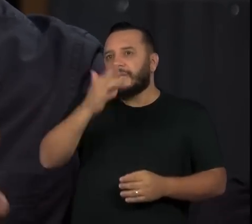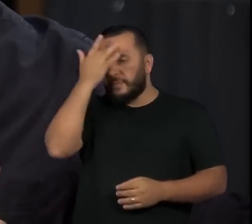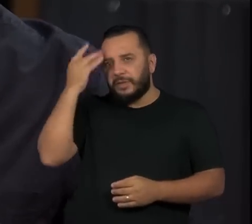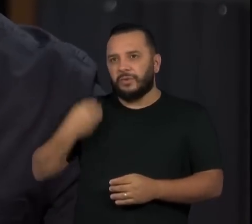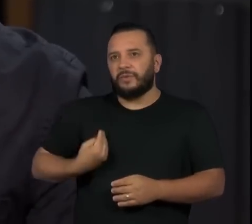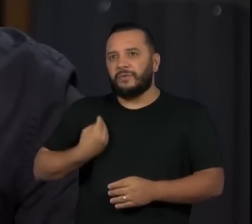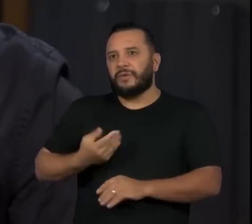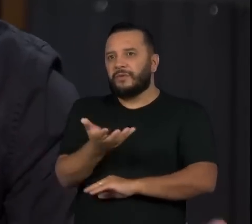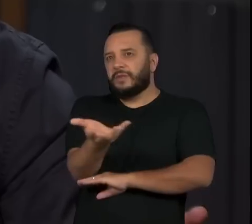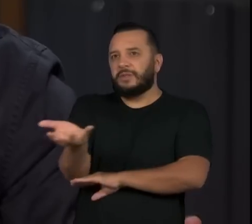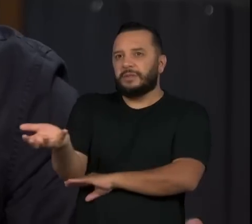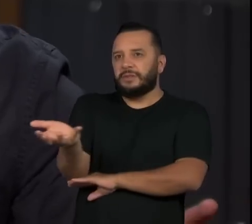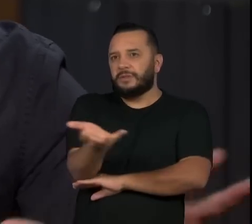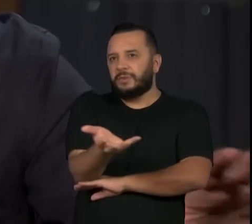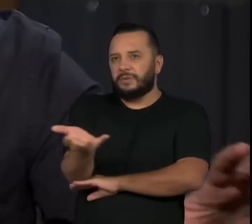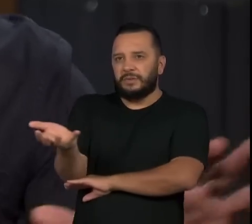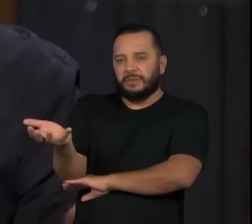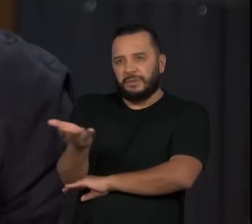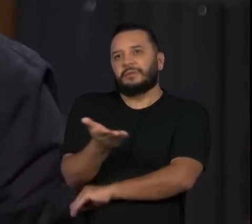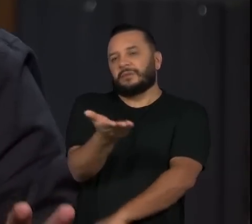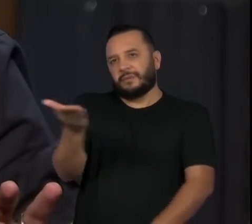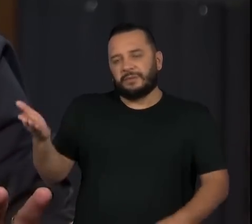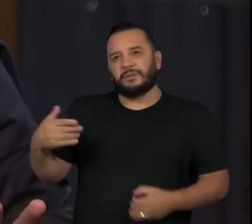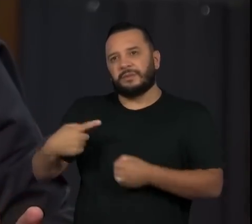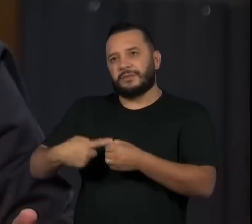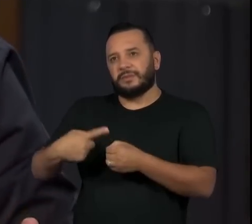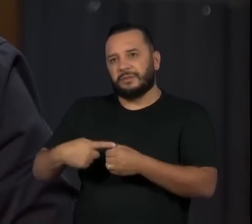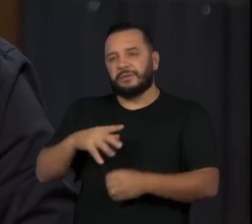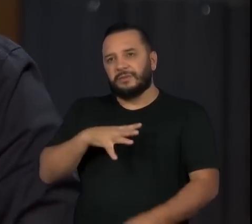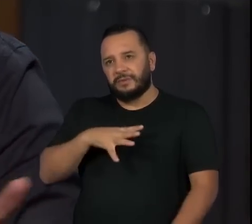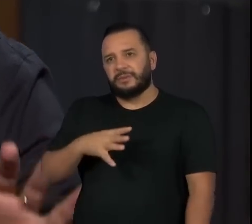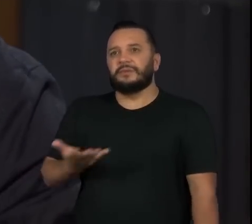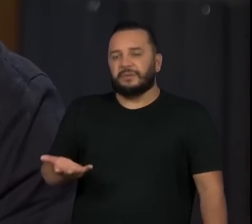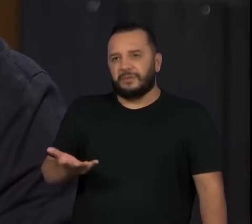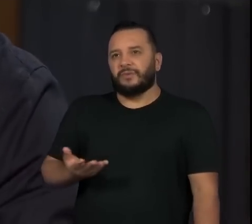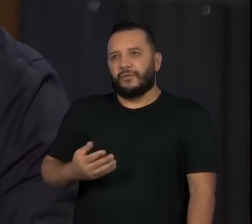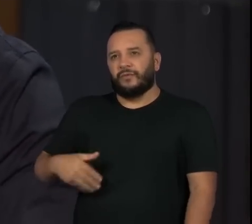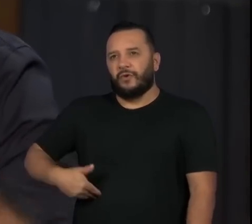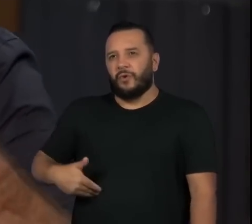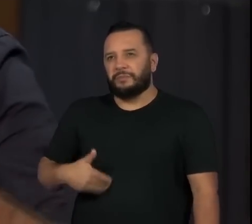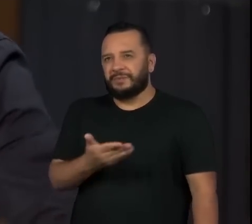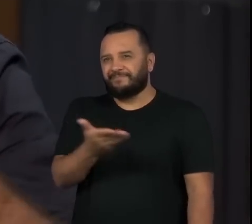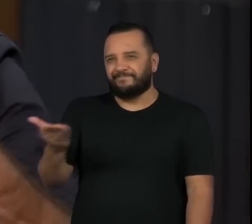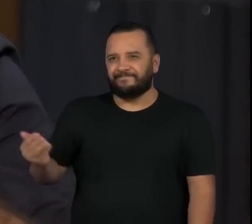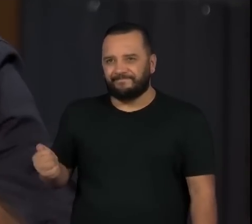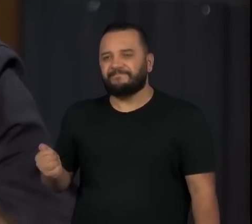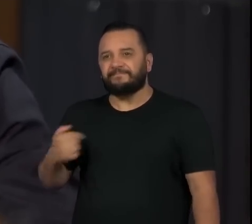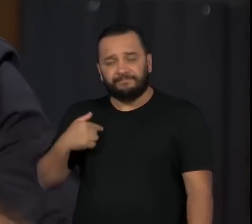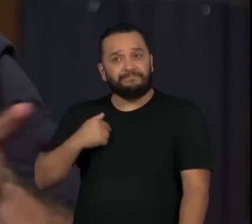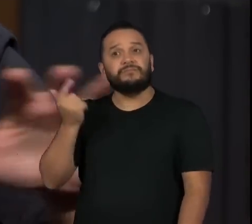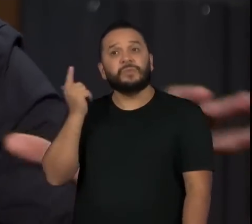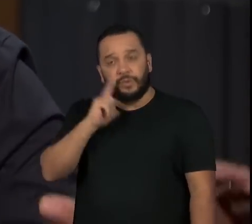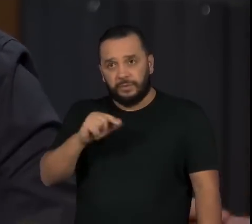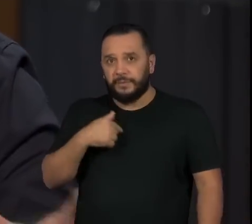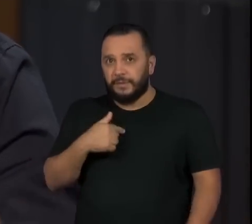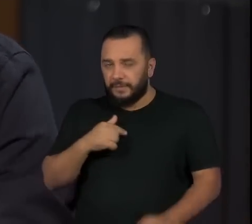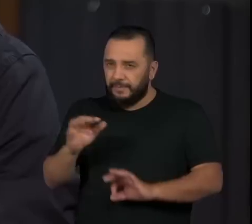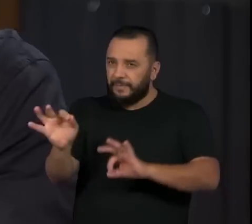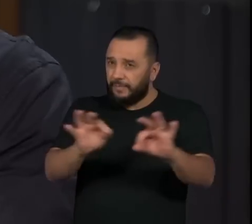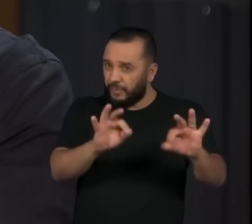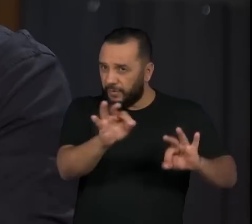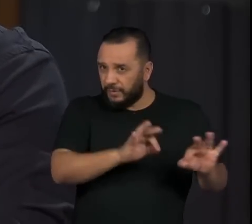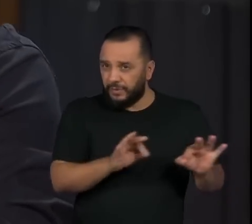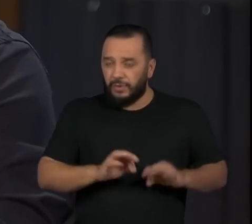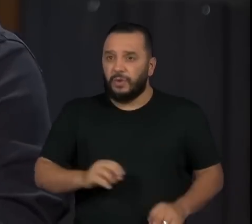que vivem em situação, enfim, de fome ali na região. Então, a gente está começando a construir coisas